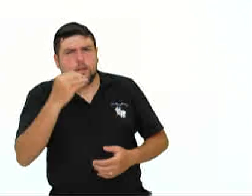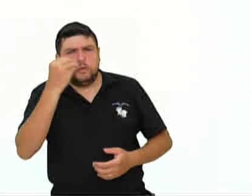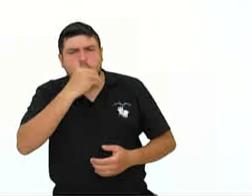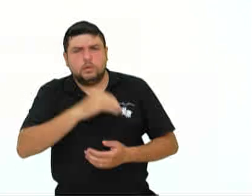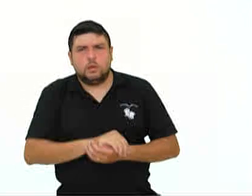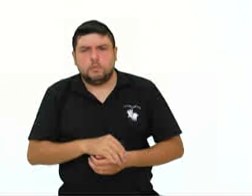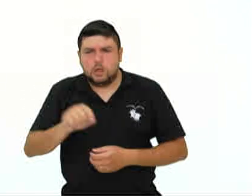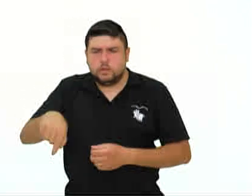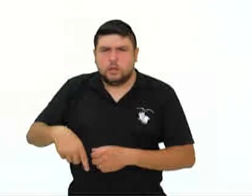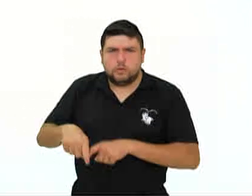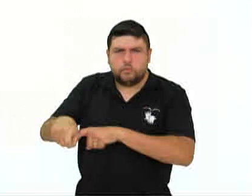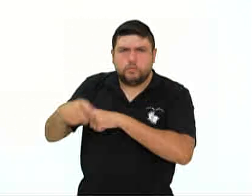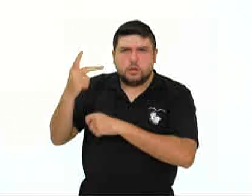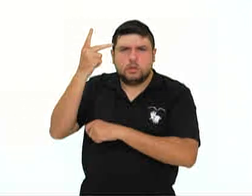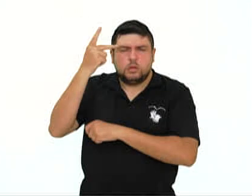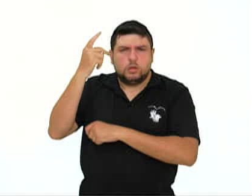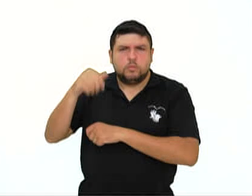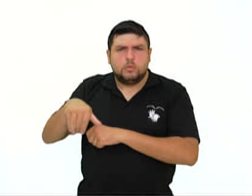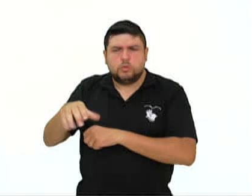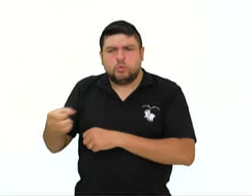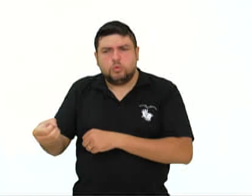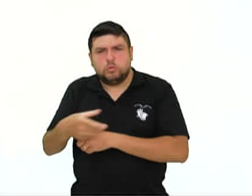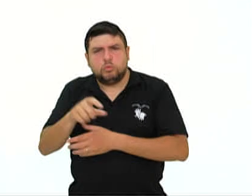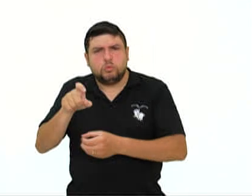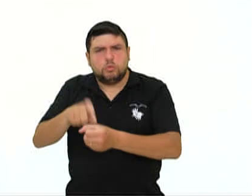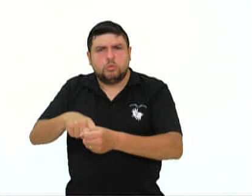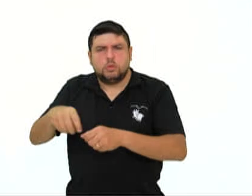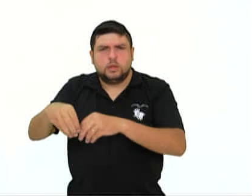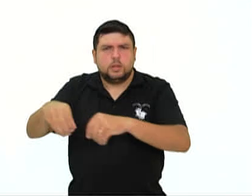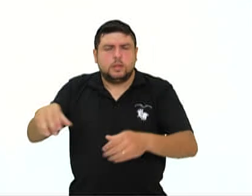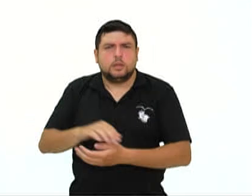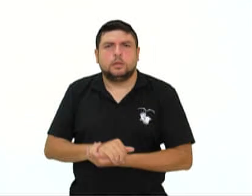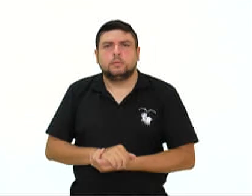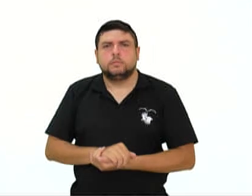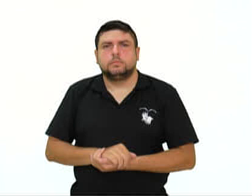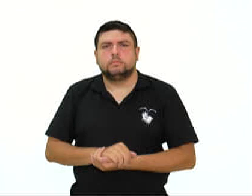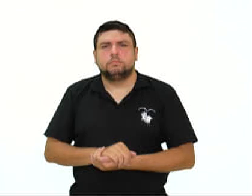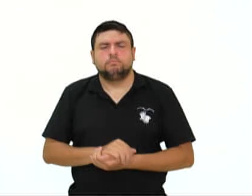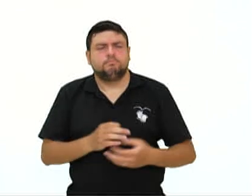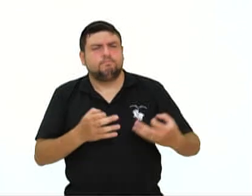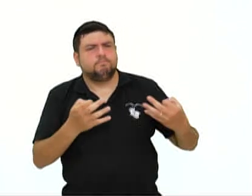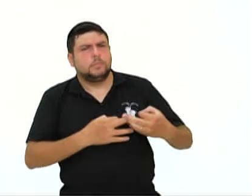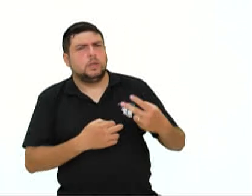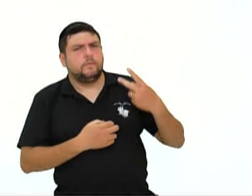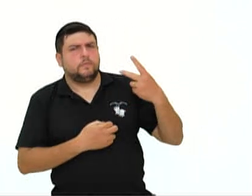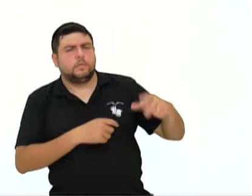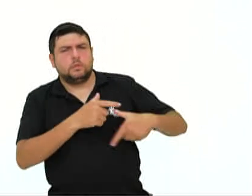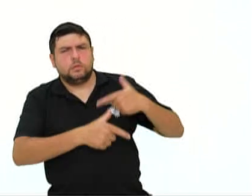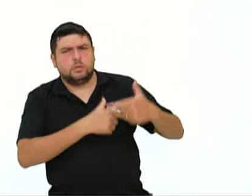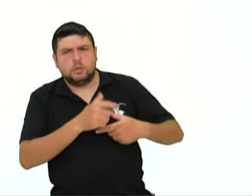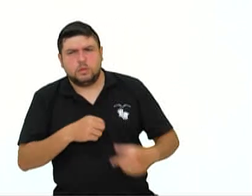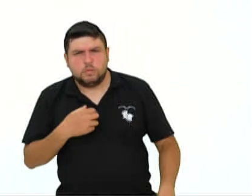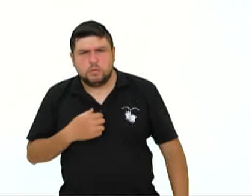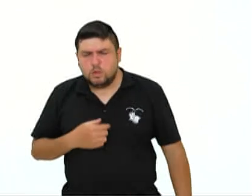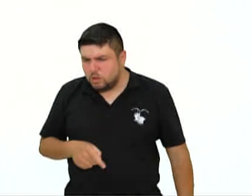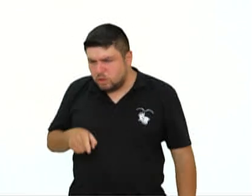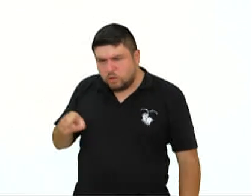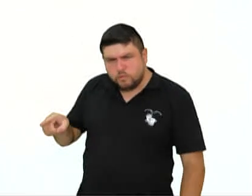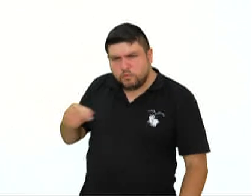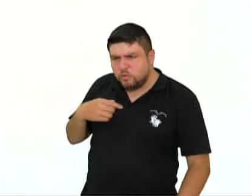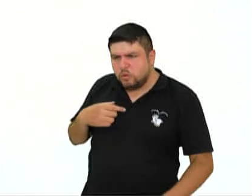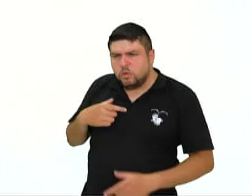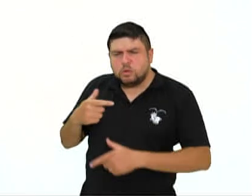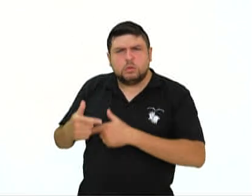paulistas se reconstituem sob os novos proprietários. Formidável trabalho seu! Não faça ironia com sua